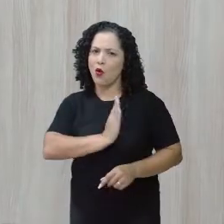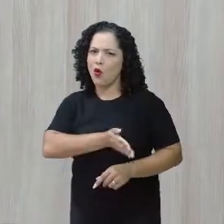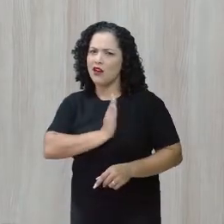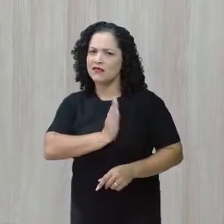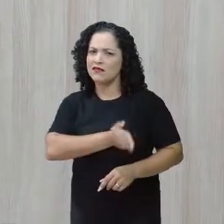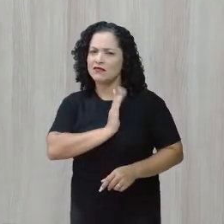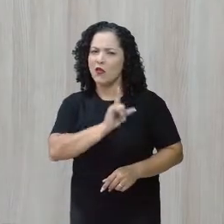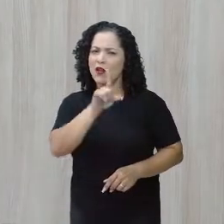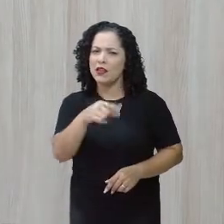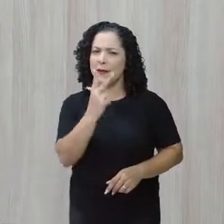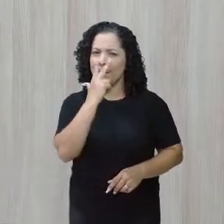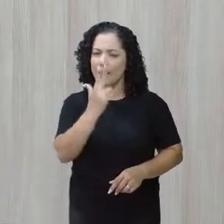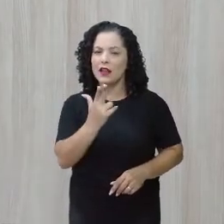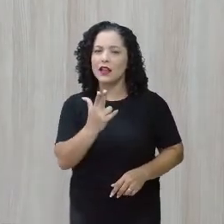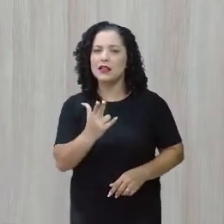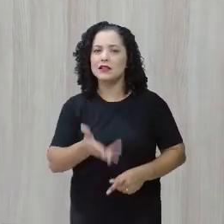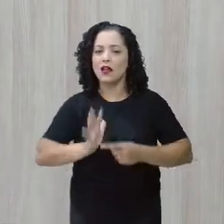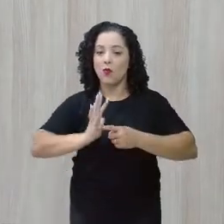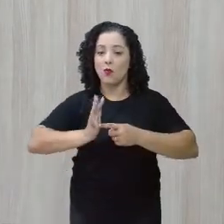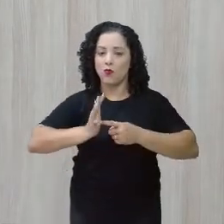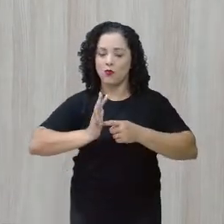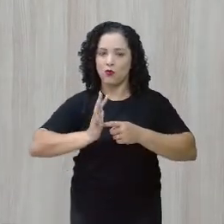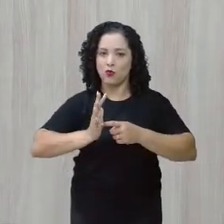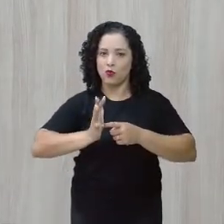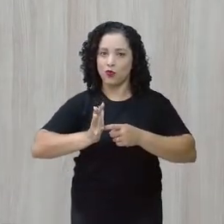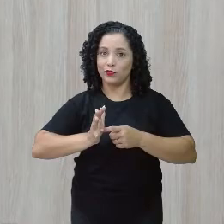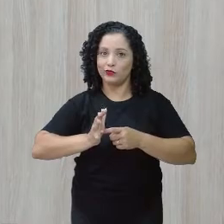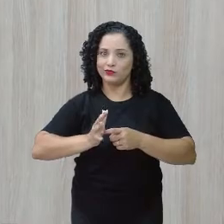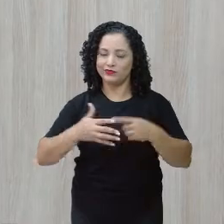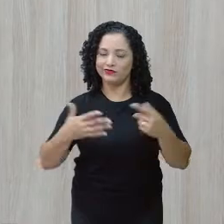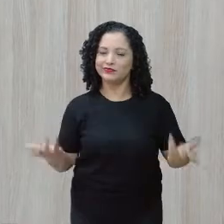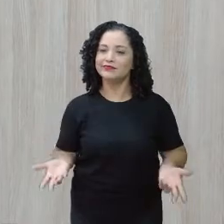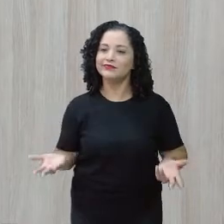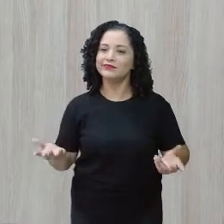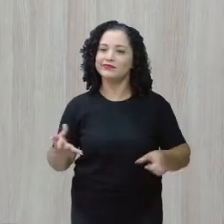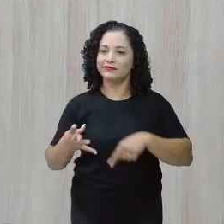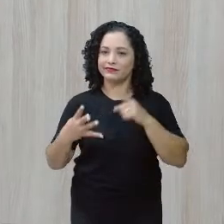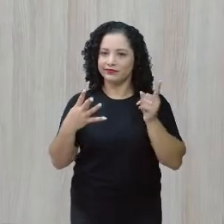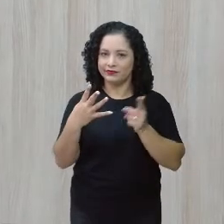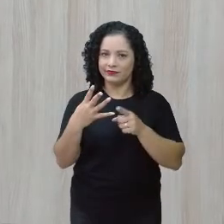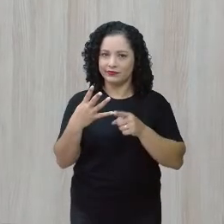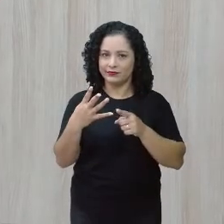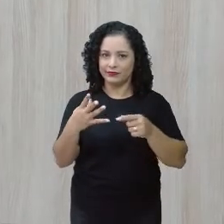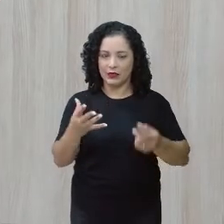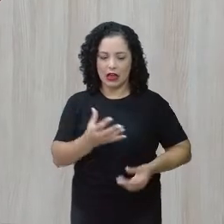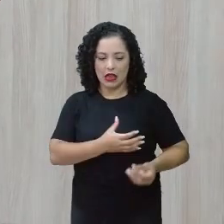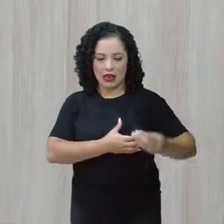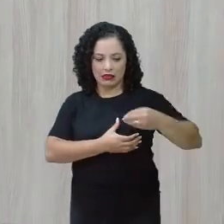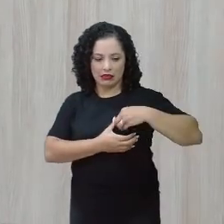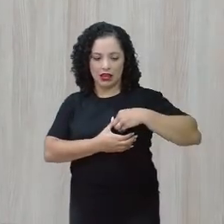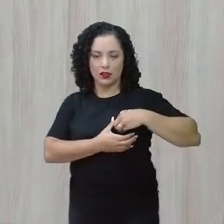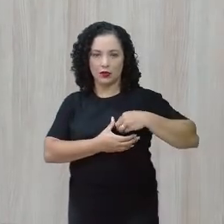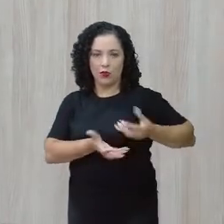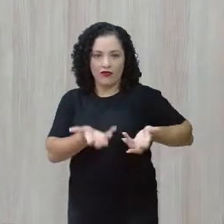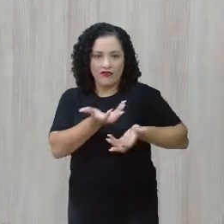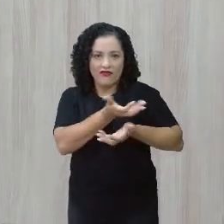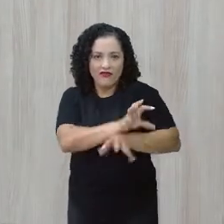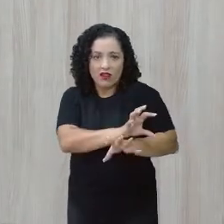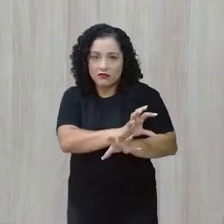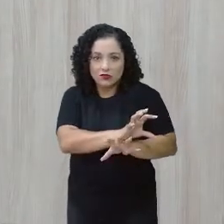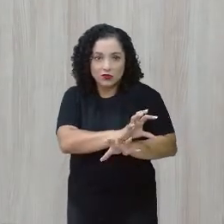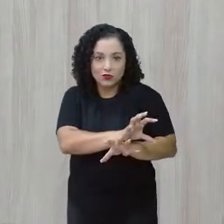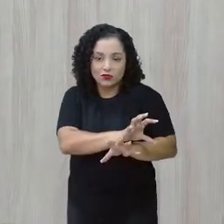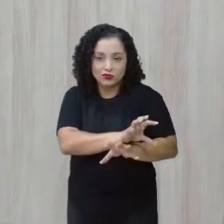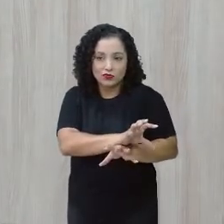é comparado a uma bomba d'água. Vou deixar para falar da bomba d'água depois. É um órgão oco. Então, o que acontece?